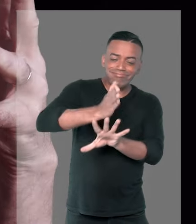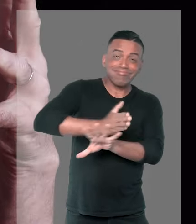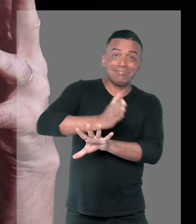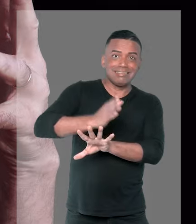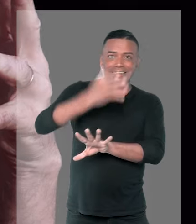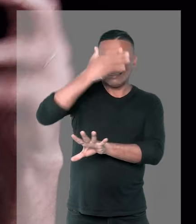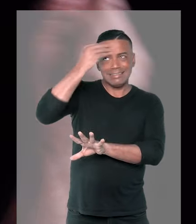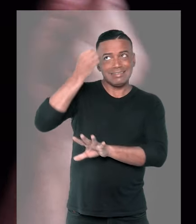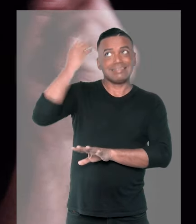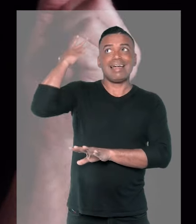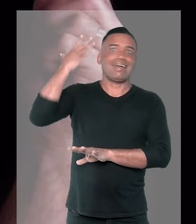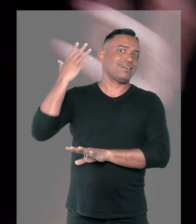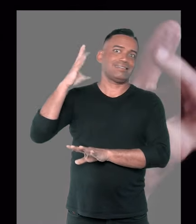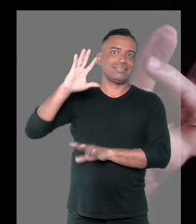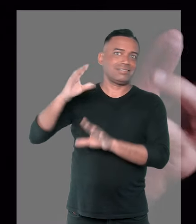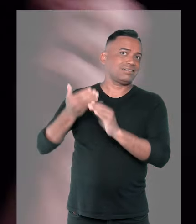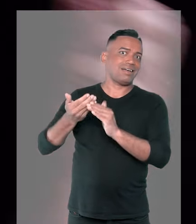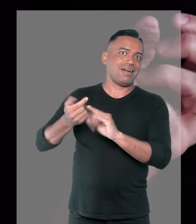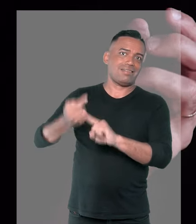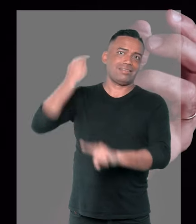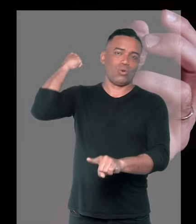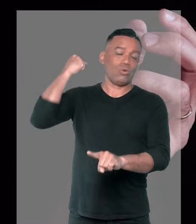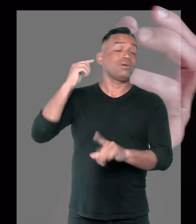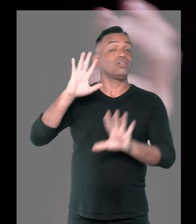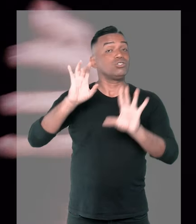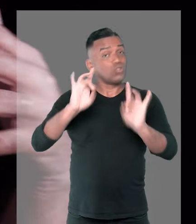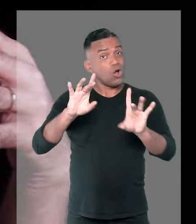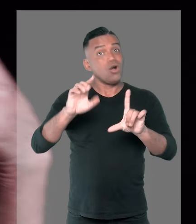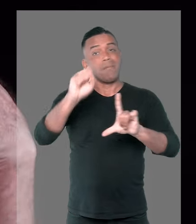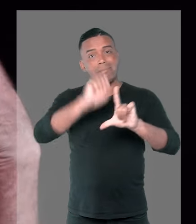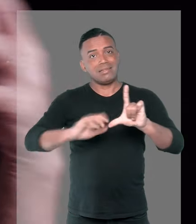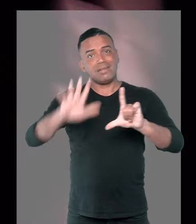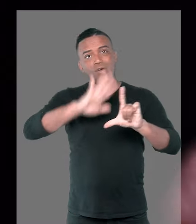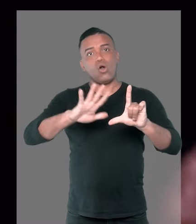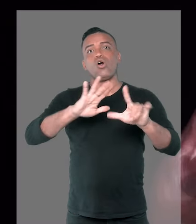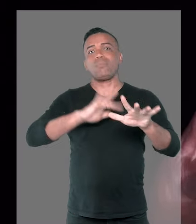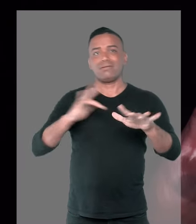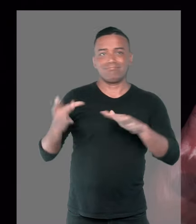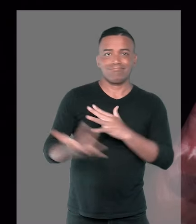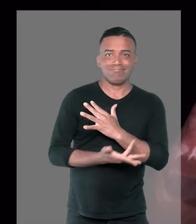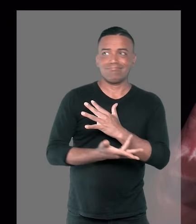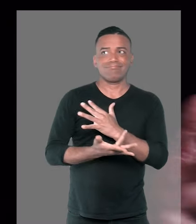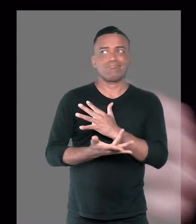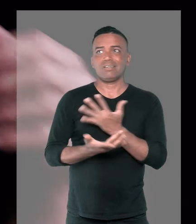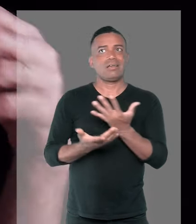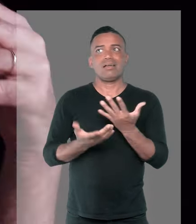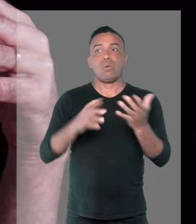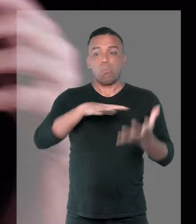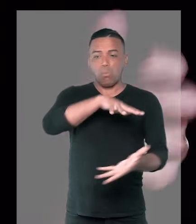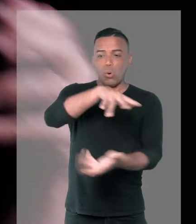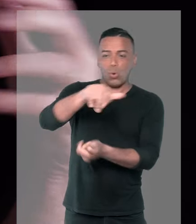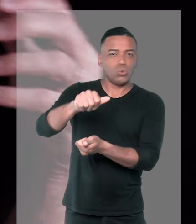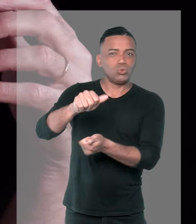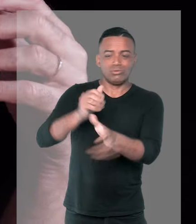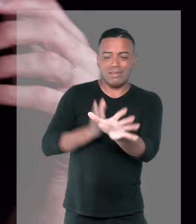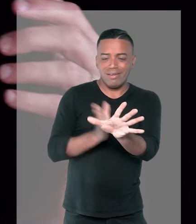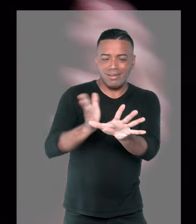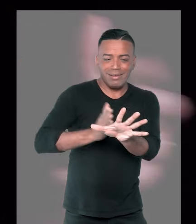gente vai falar de canais só que nas redes e nas plataformas o mundo não existe em canais o Mundo Existe como